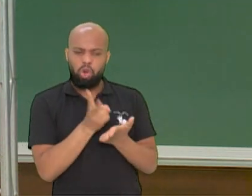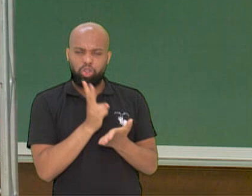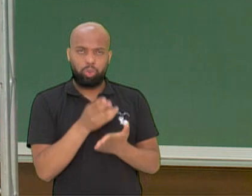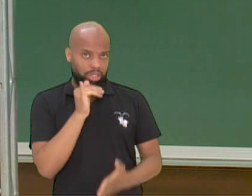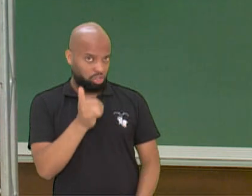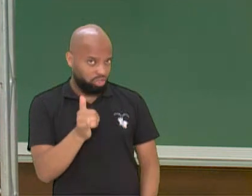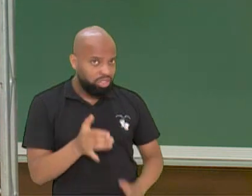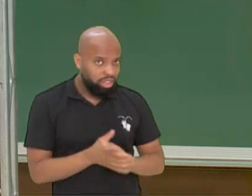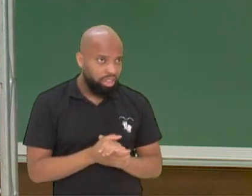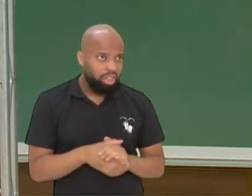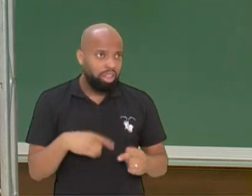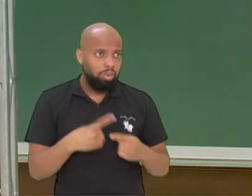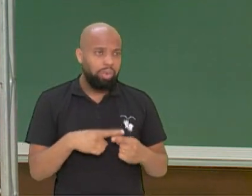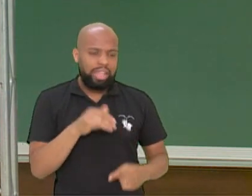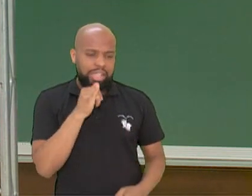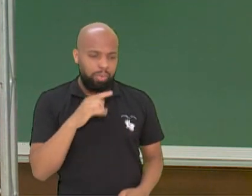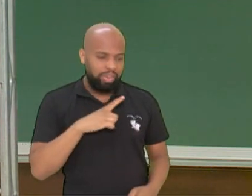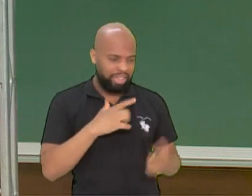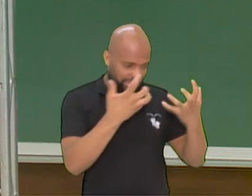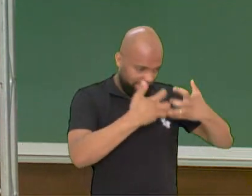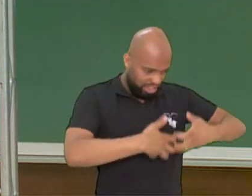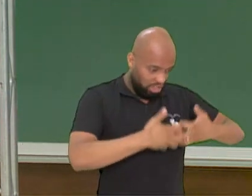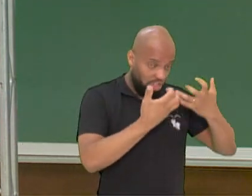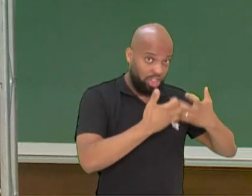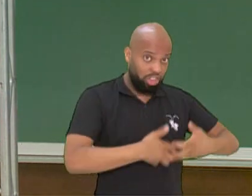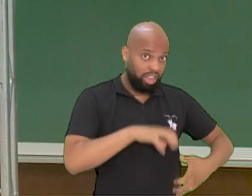eu estou pegando essa energia mecânica,